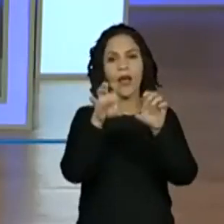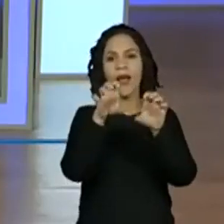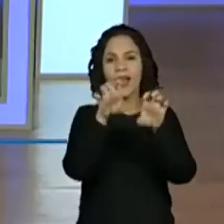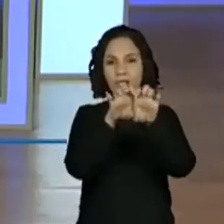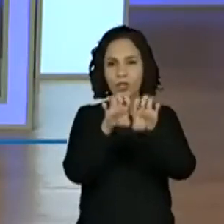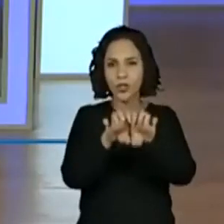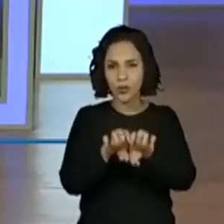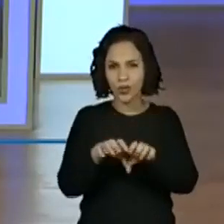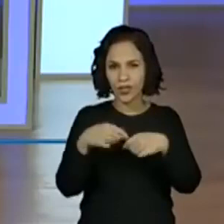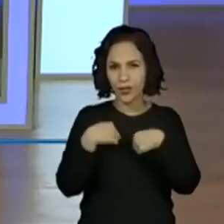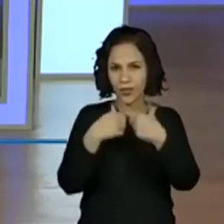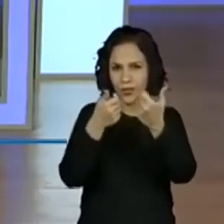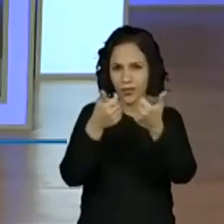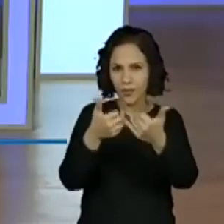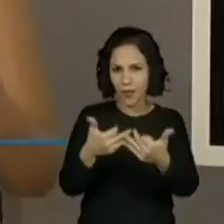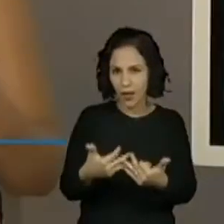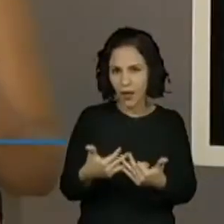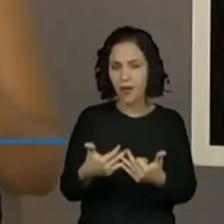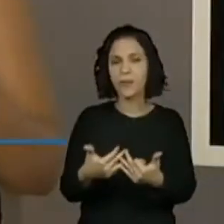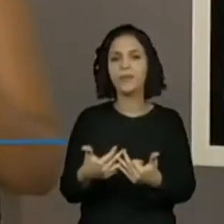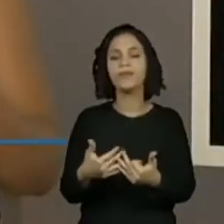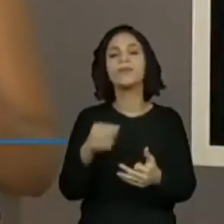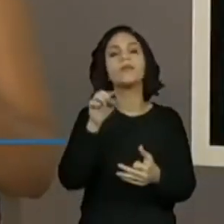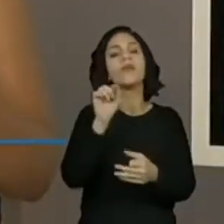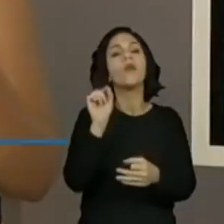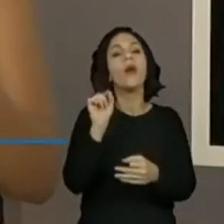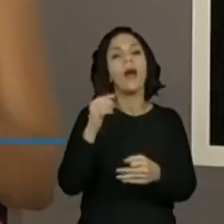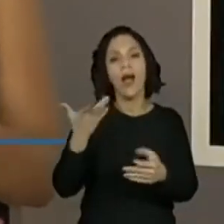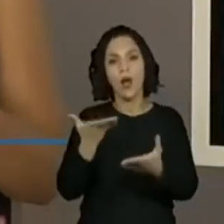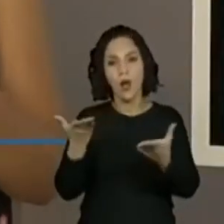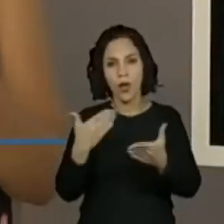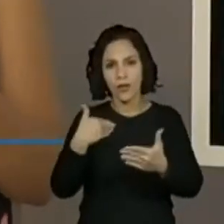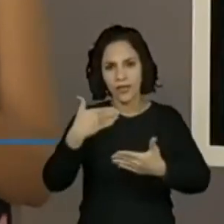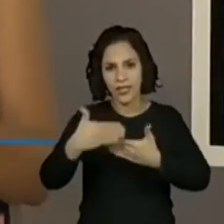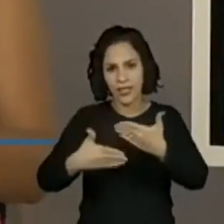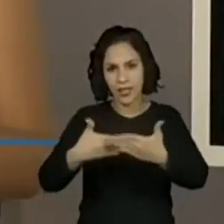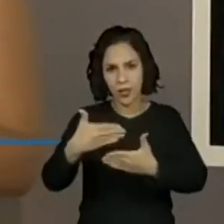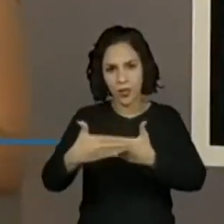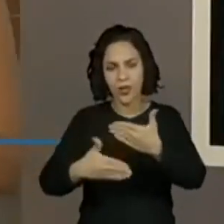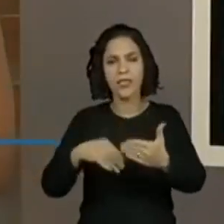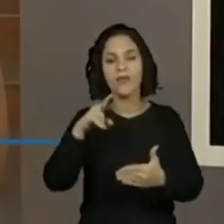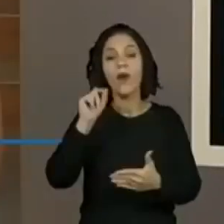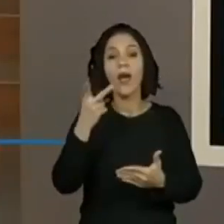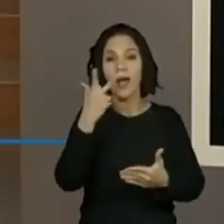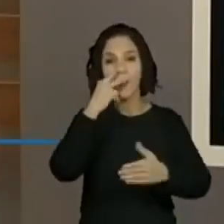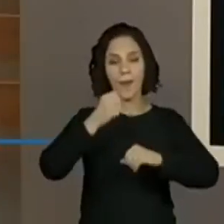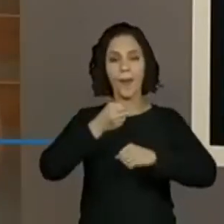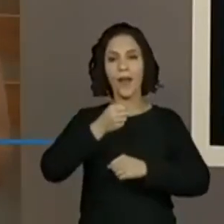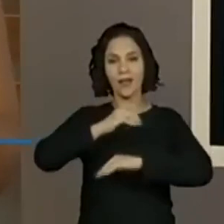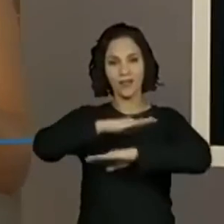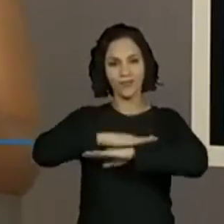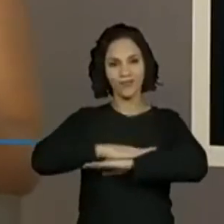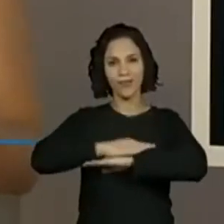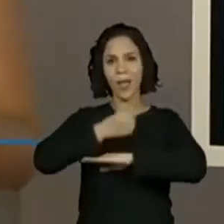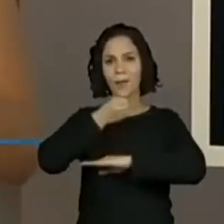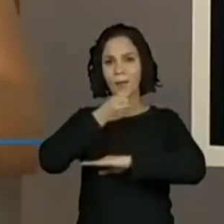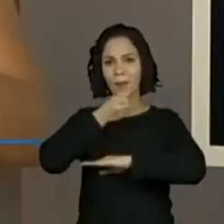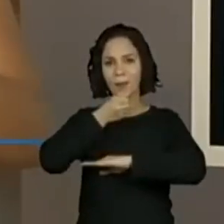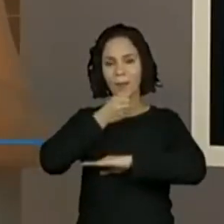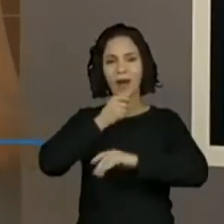ponto que eu estava tratando, que também agora nessa sequência que nós vamos tratar mais sobre telejornais, então você